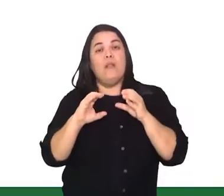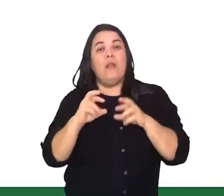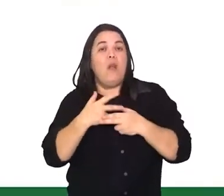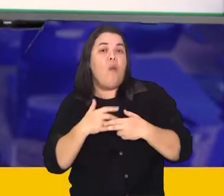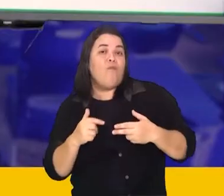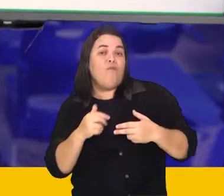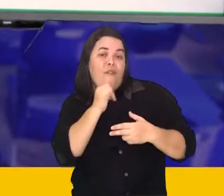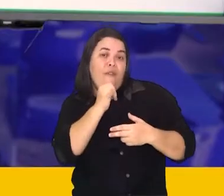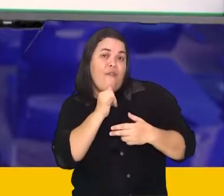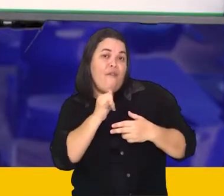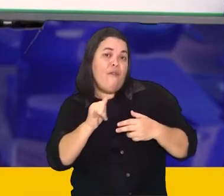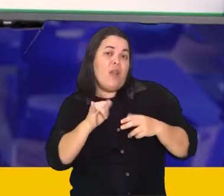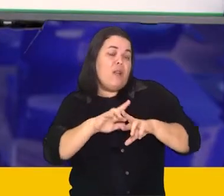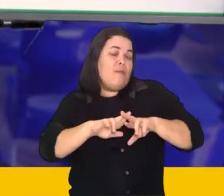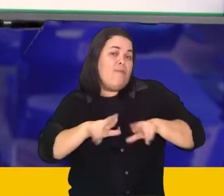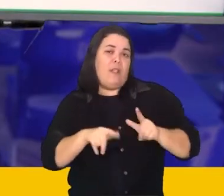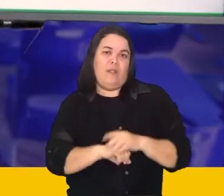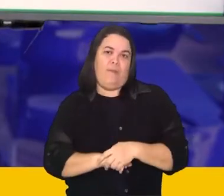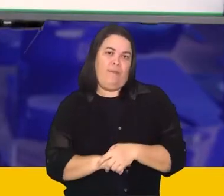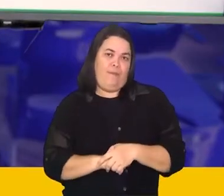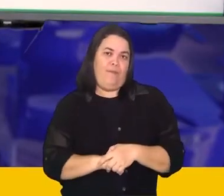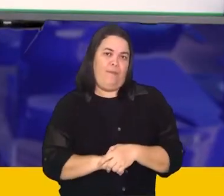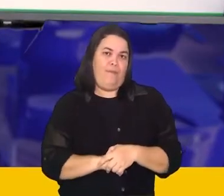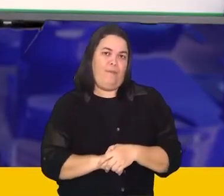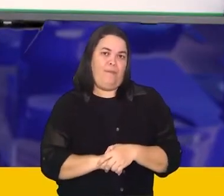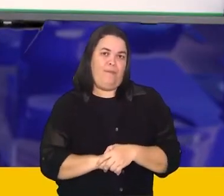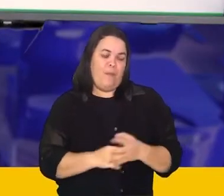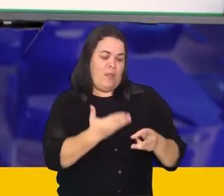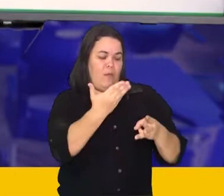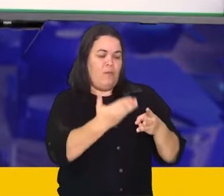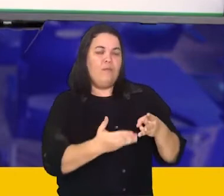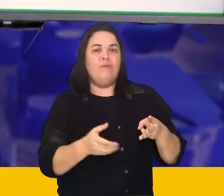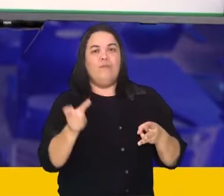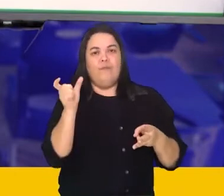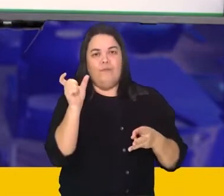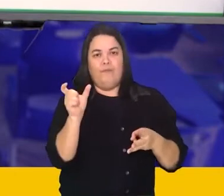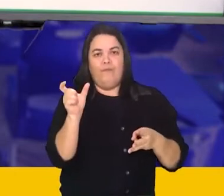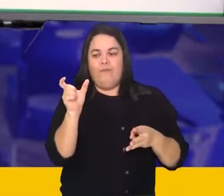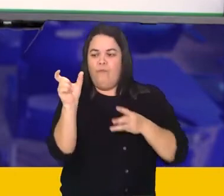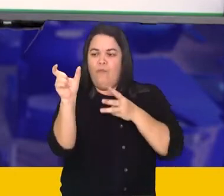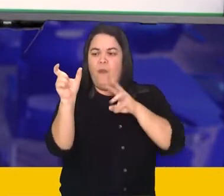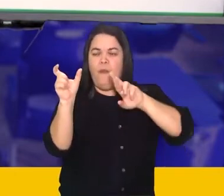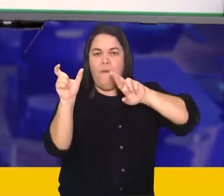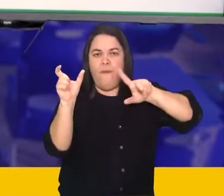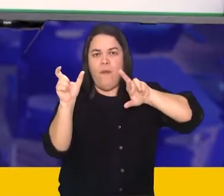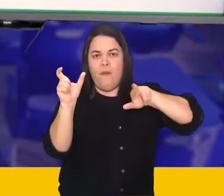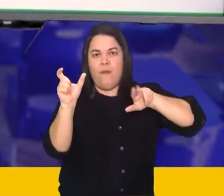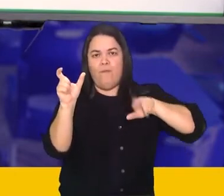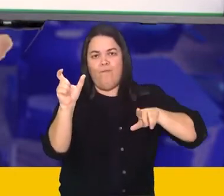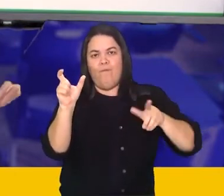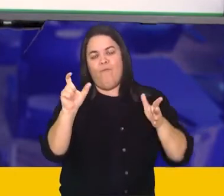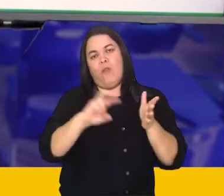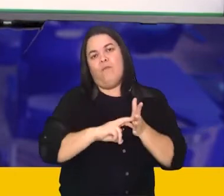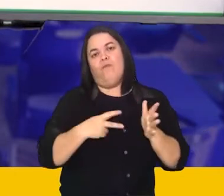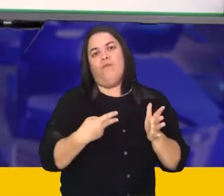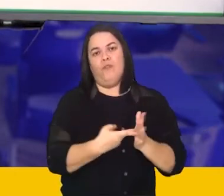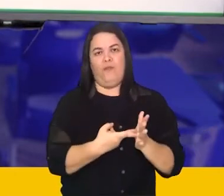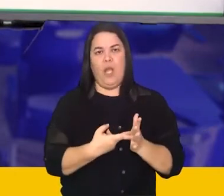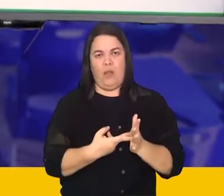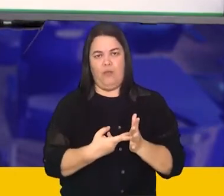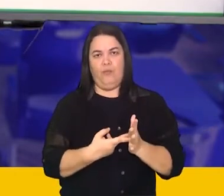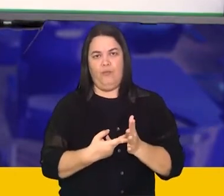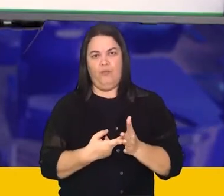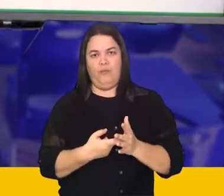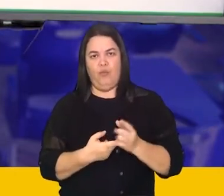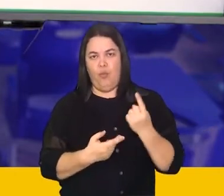ok? Isso se chama, esse aspecto da palavra, de ter vários significados, se chama polissemia, vários